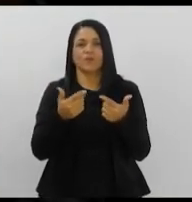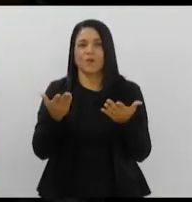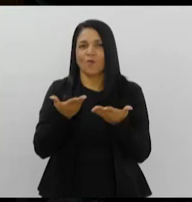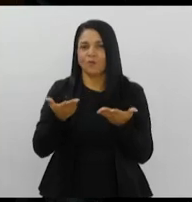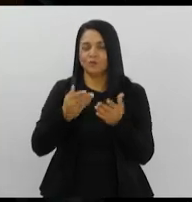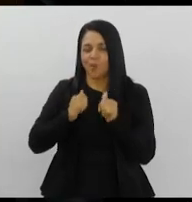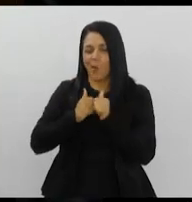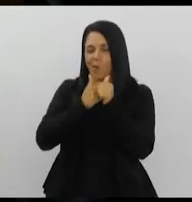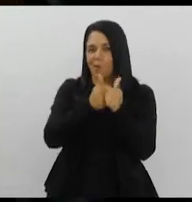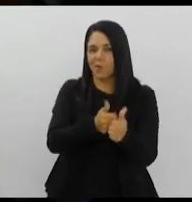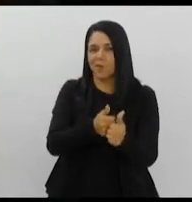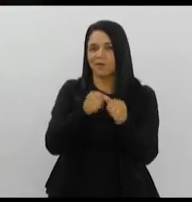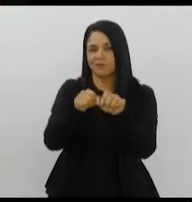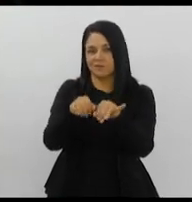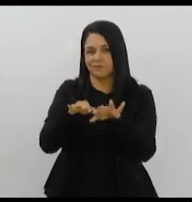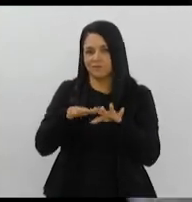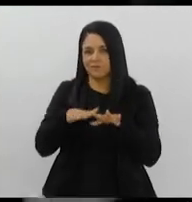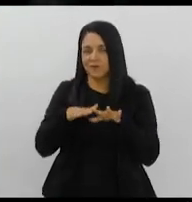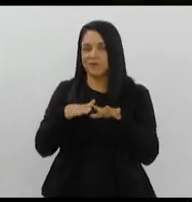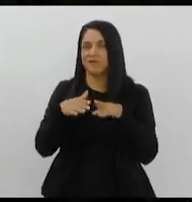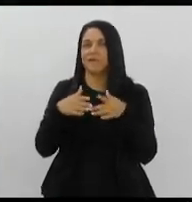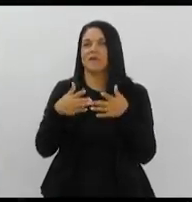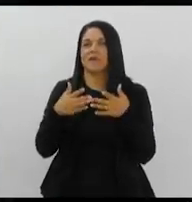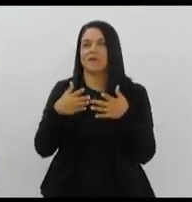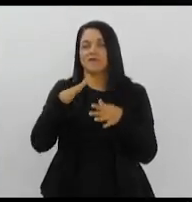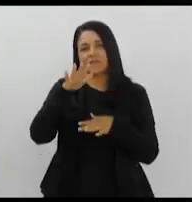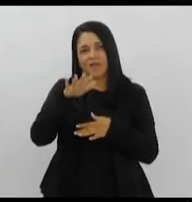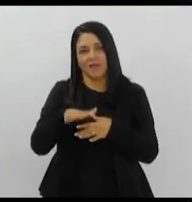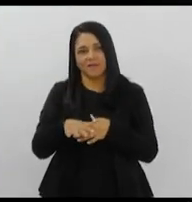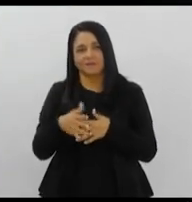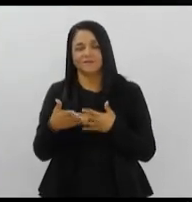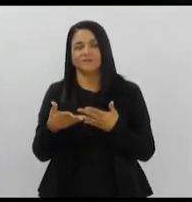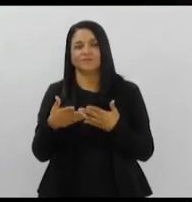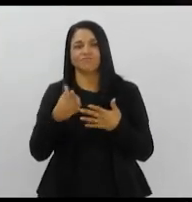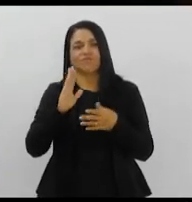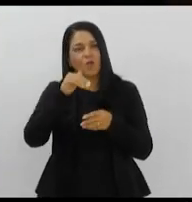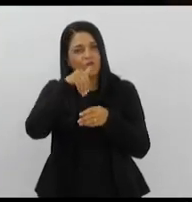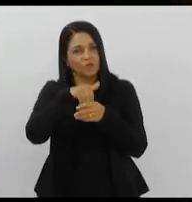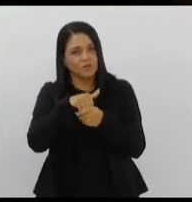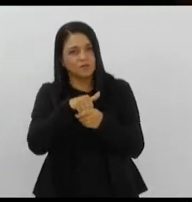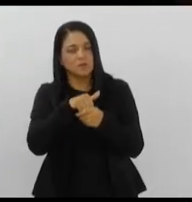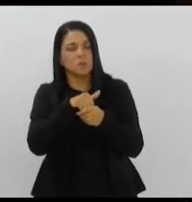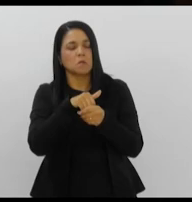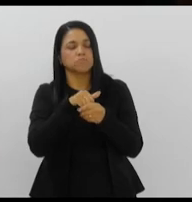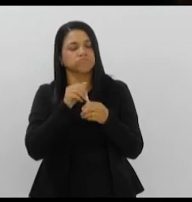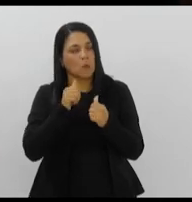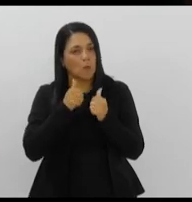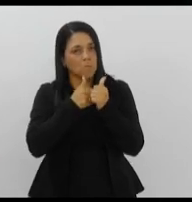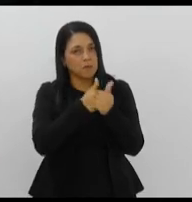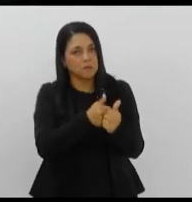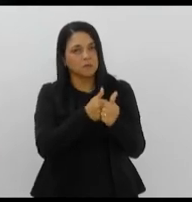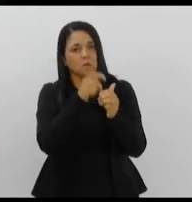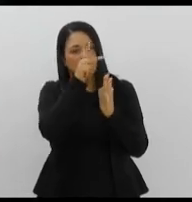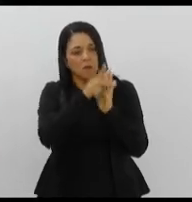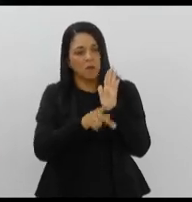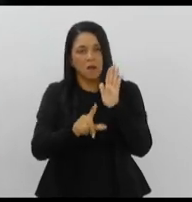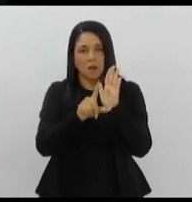acompanhando a sessão na tarde de hoje, vieram acompanhar a votação desse importante projeto de lei que está na